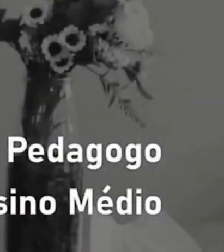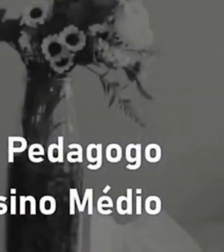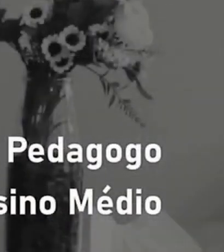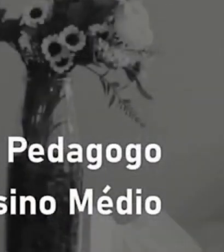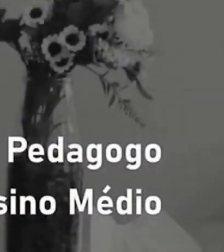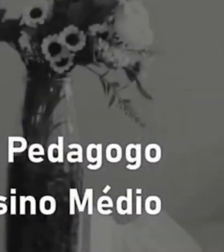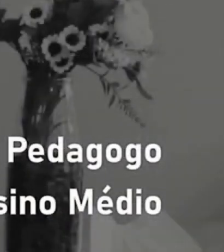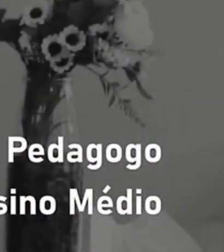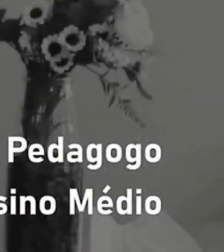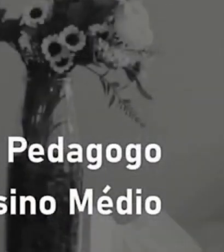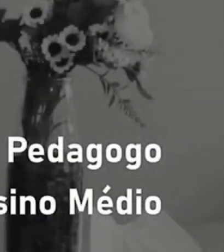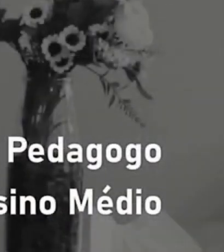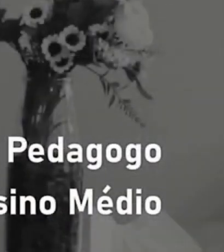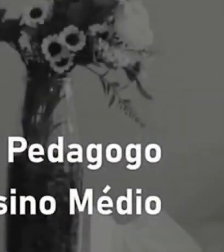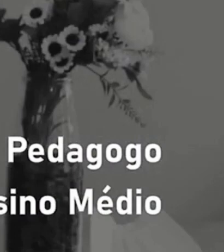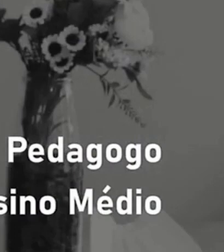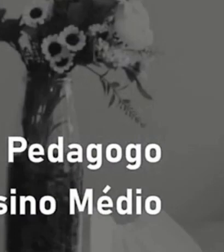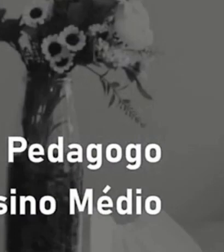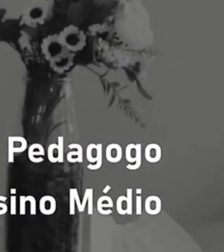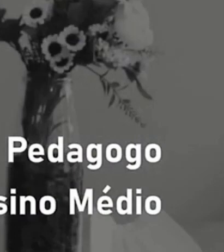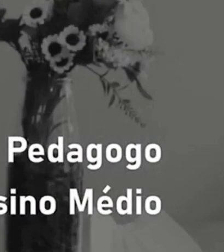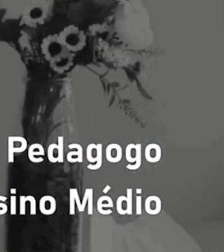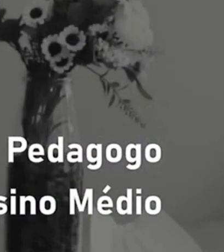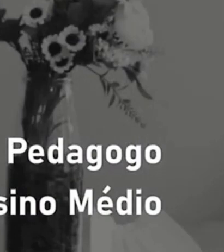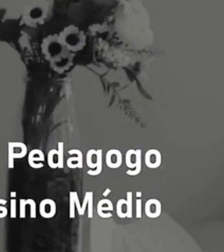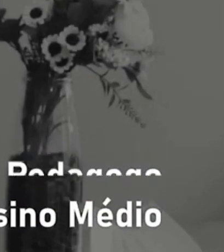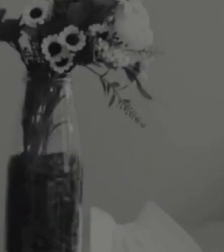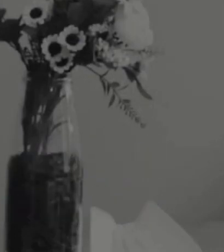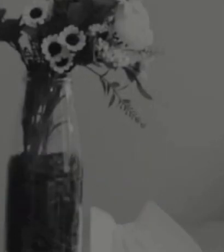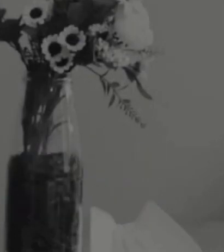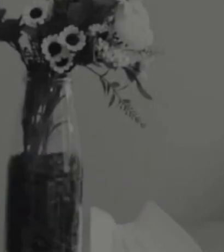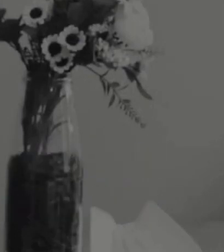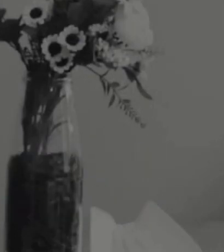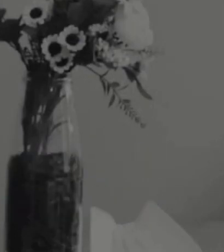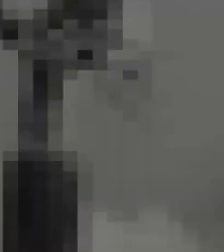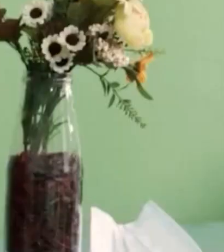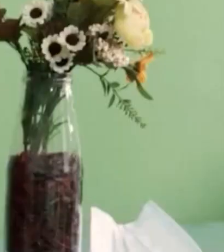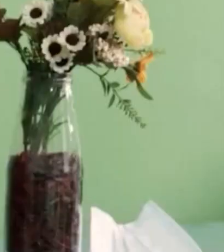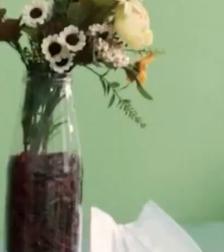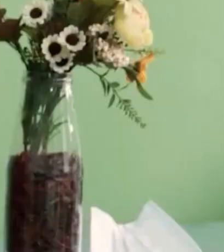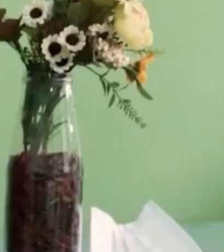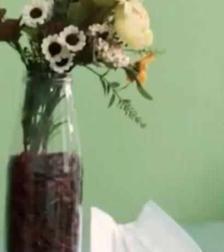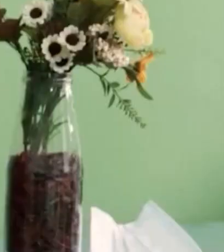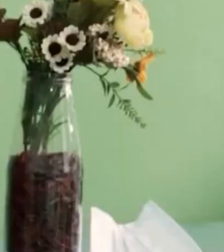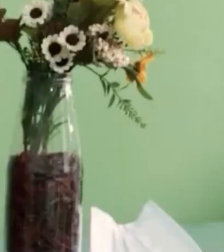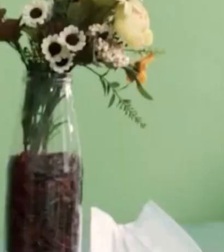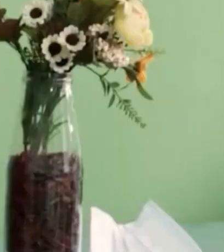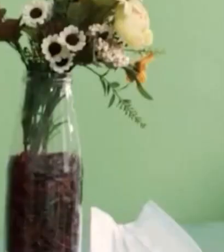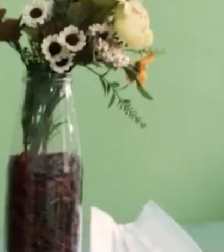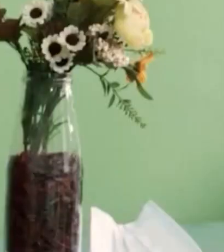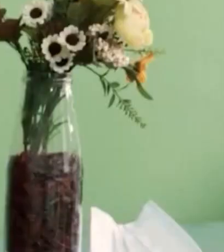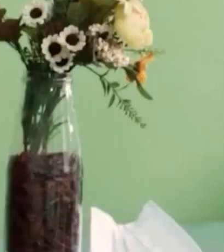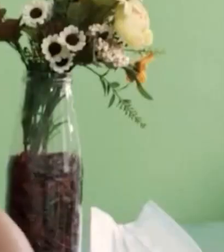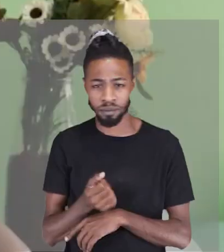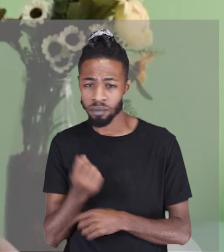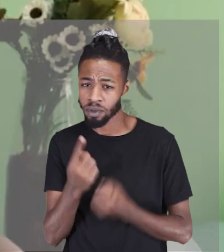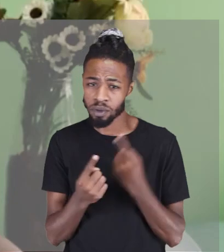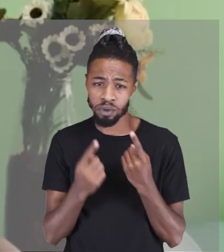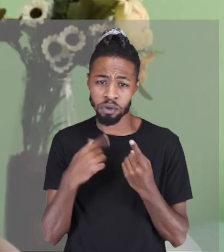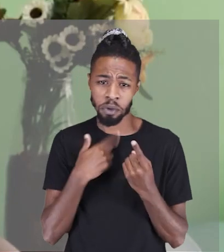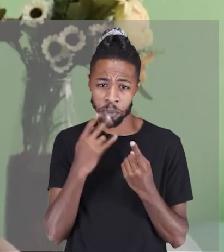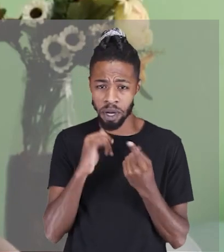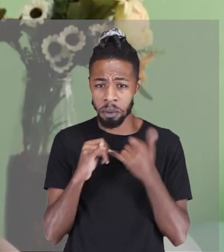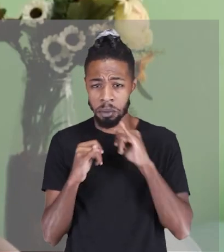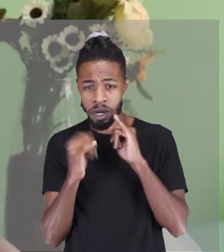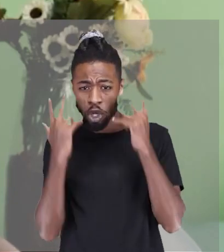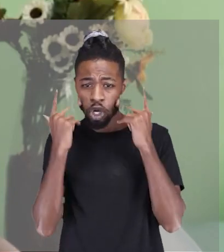Até querem entrar numa alçada que não é dela, né? Mas são poucos, mas tem. E tem as famílias normais,